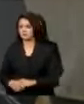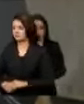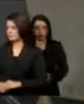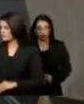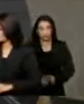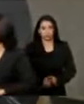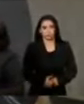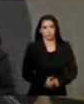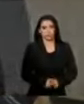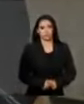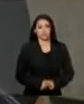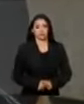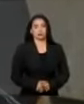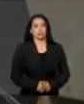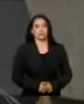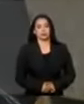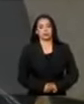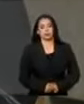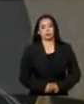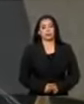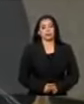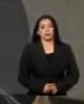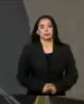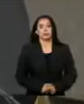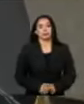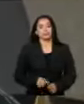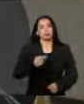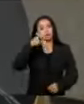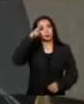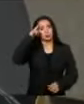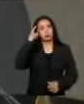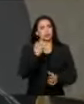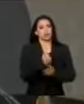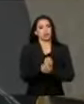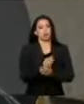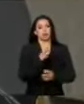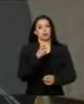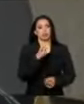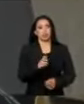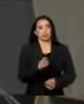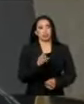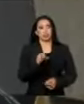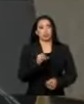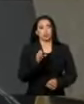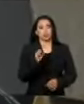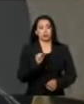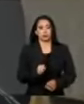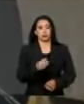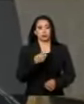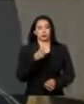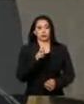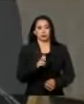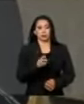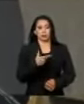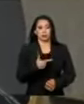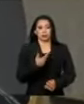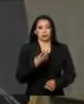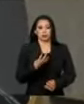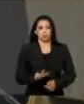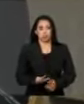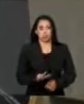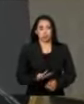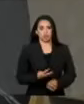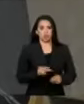implementou, no âmbito do mandado de segurança 28.524, impetrado pela União,